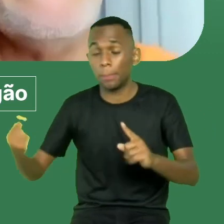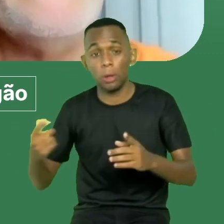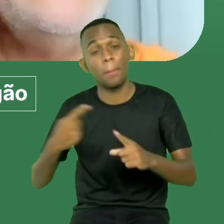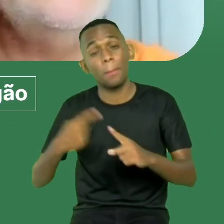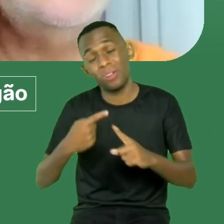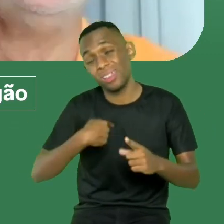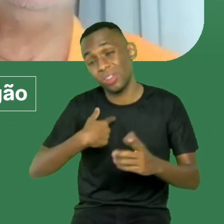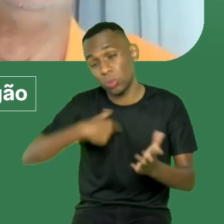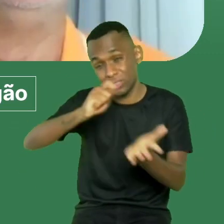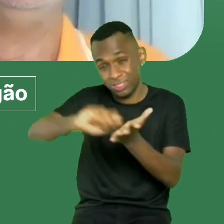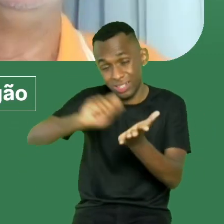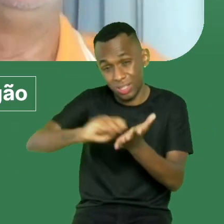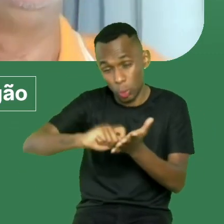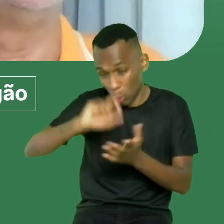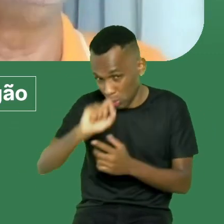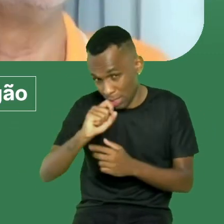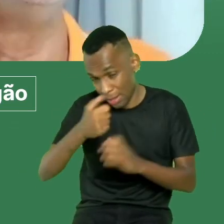meio,